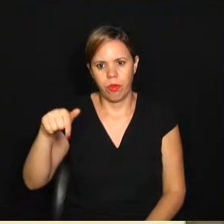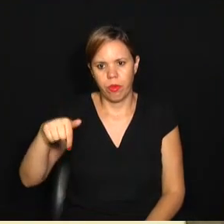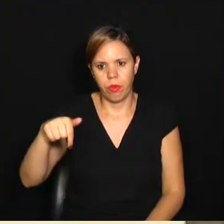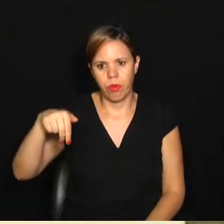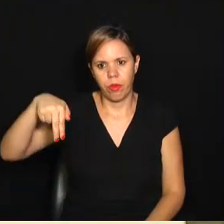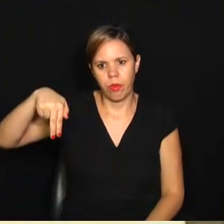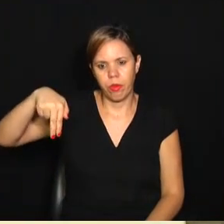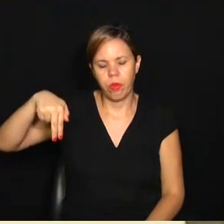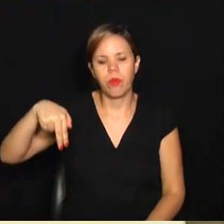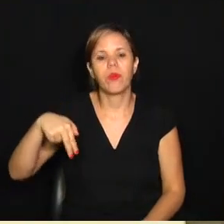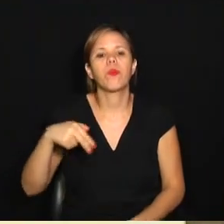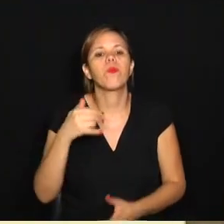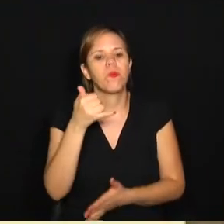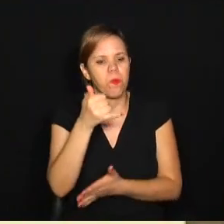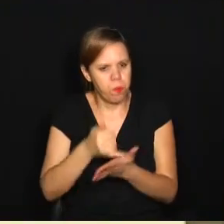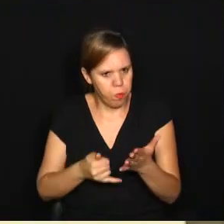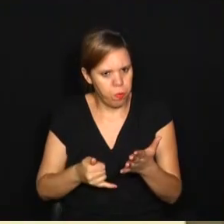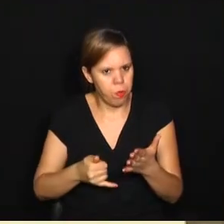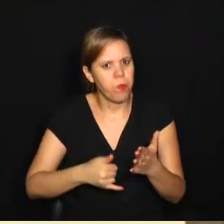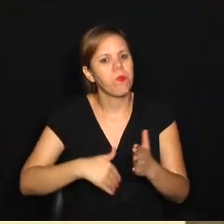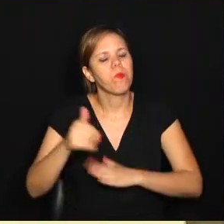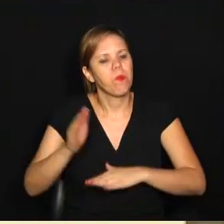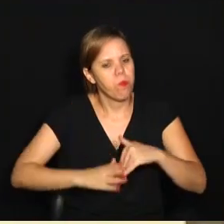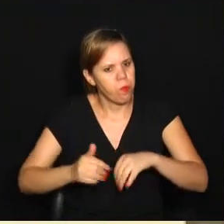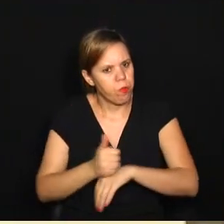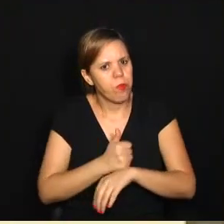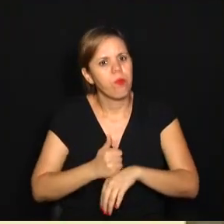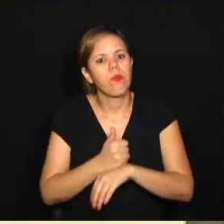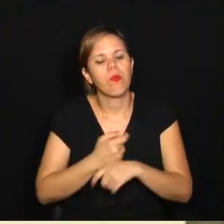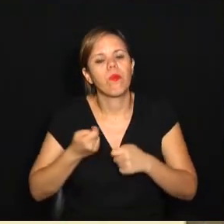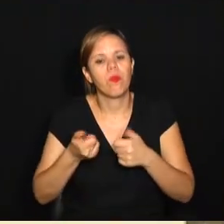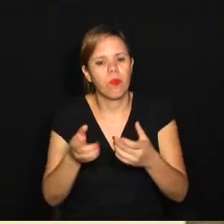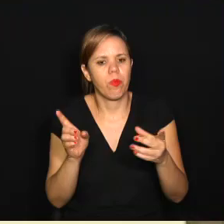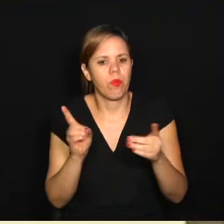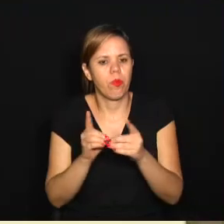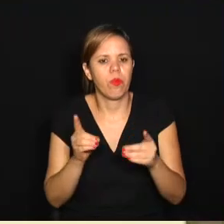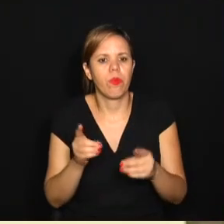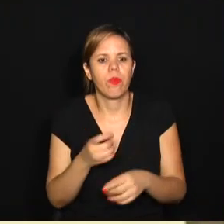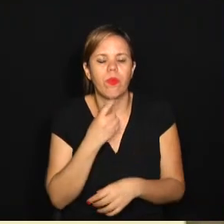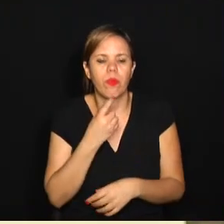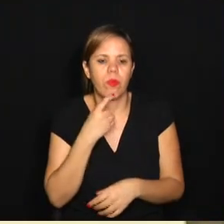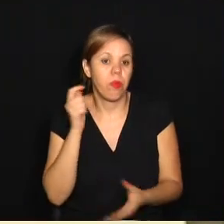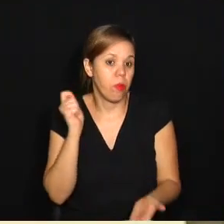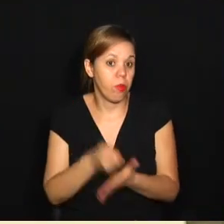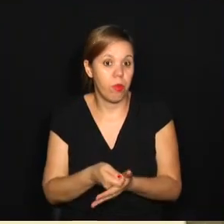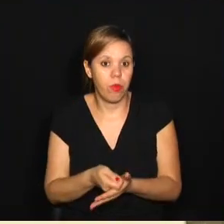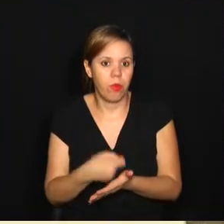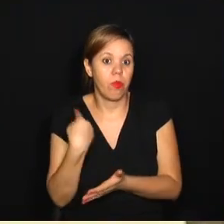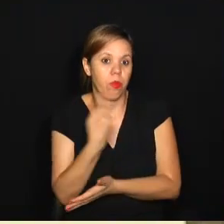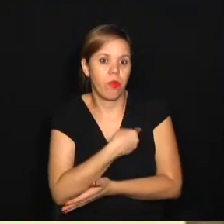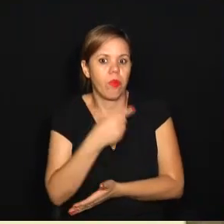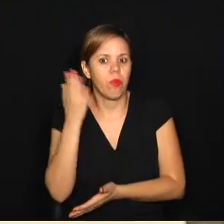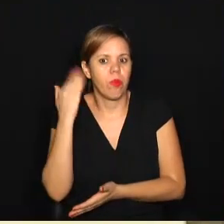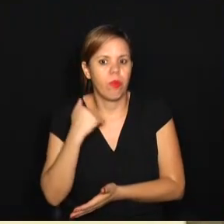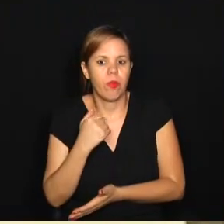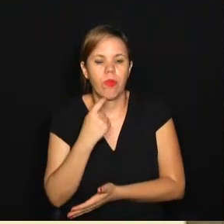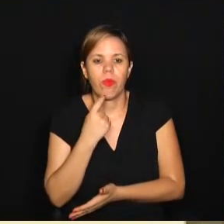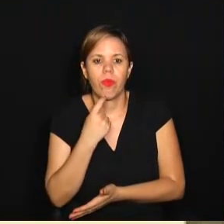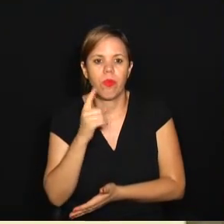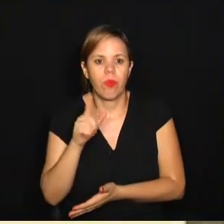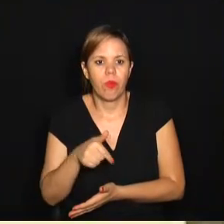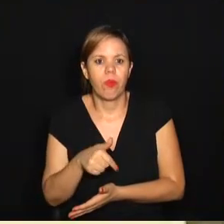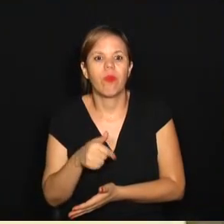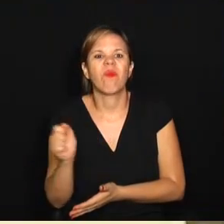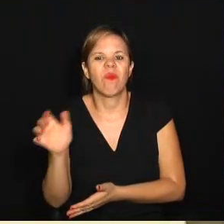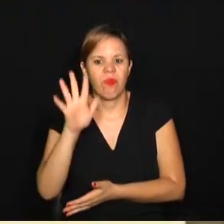imposto que o profissional, qualquer profissional que presta serviço no município de Campinas paga. E nós sabemos que o município de Campinas é